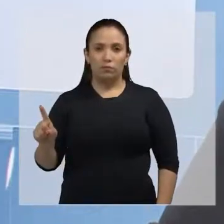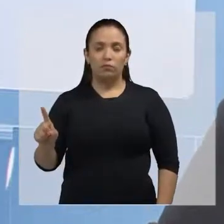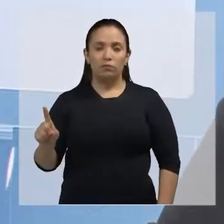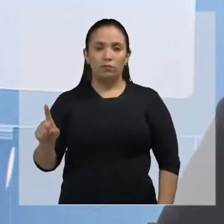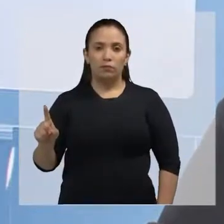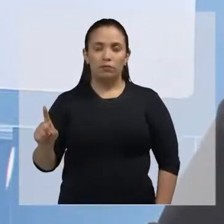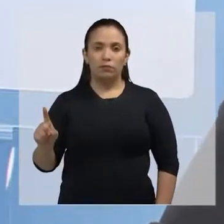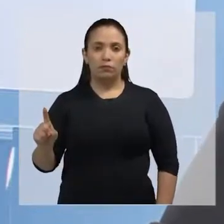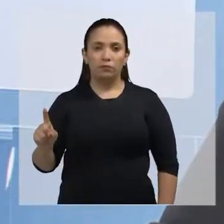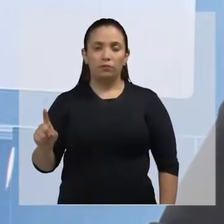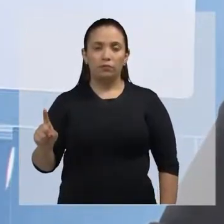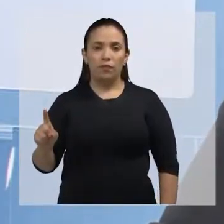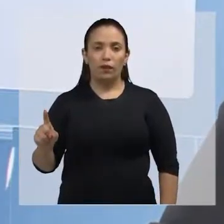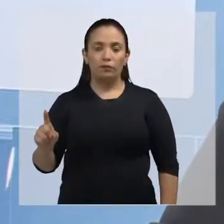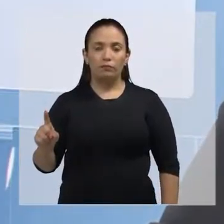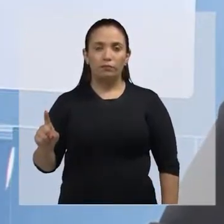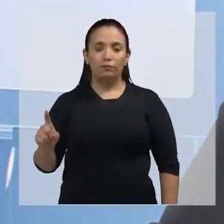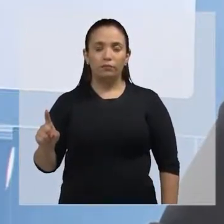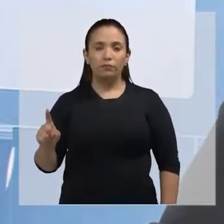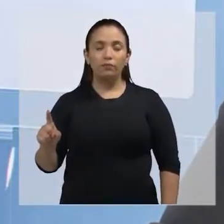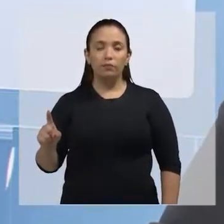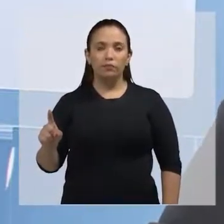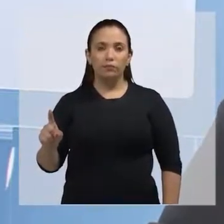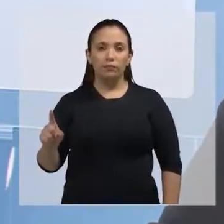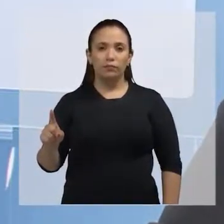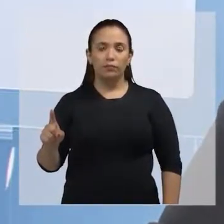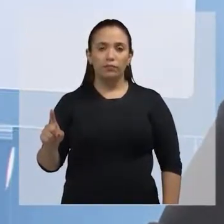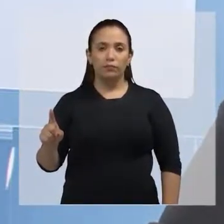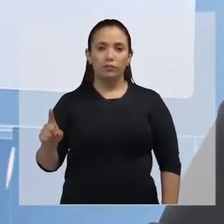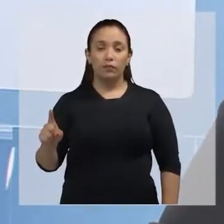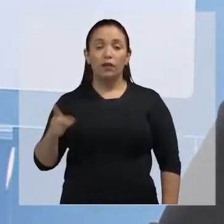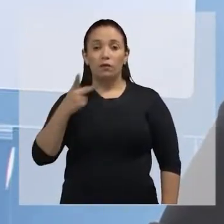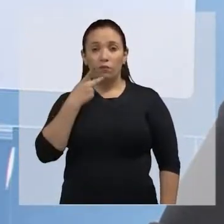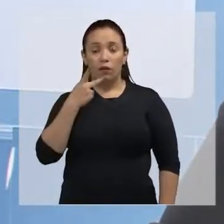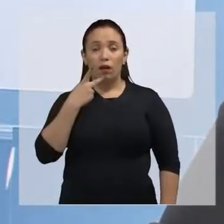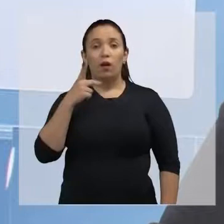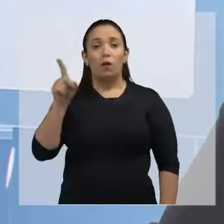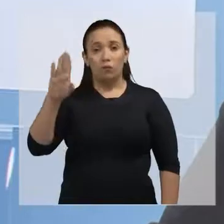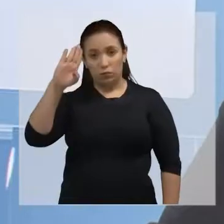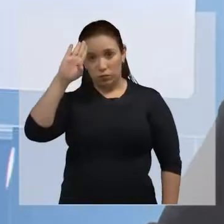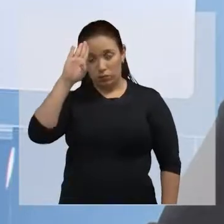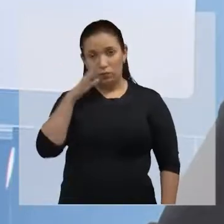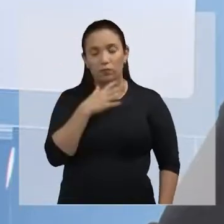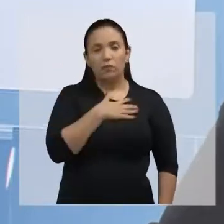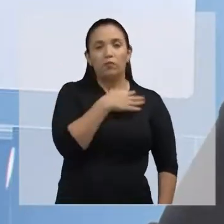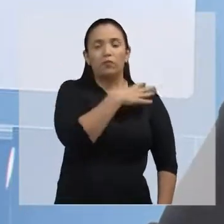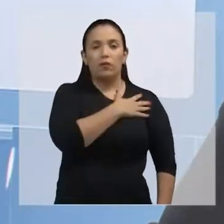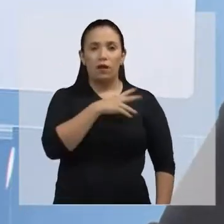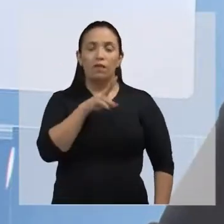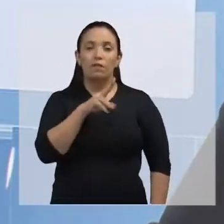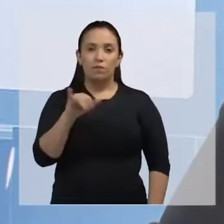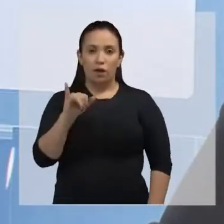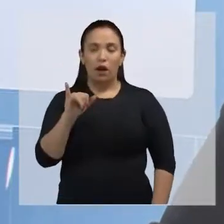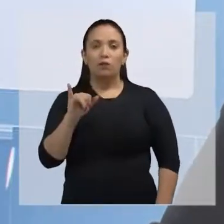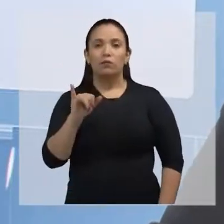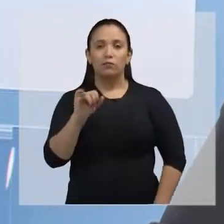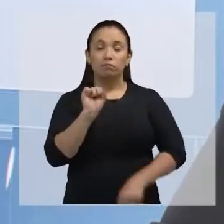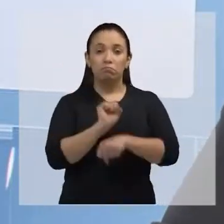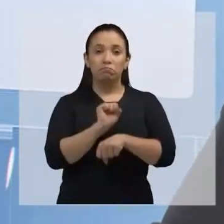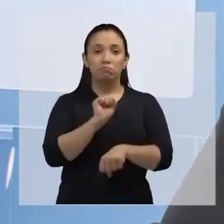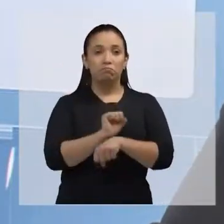esse. E que o Exército Brasileiro estava atento para cumprir o seu